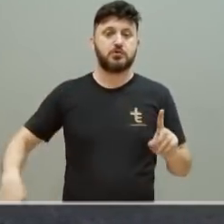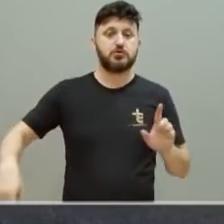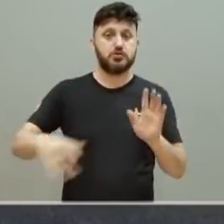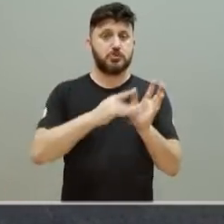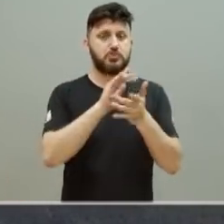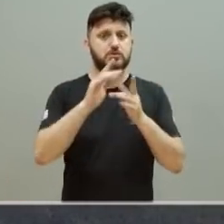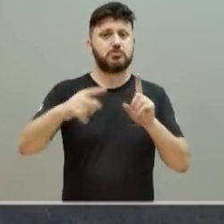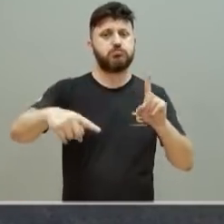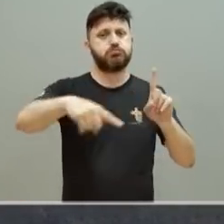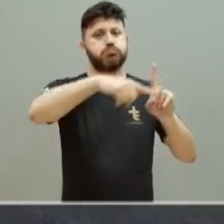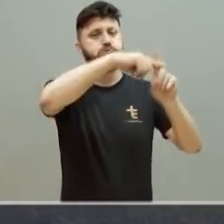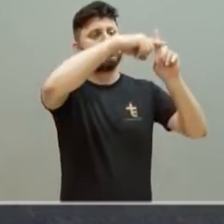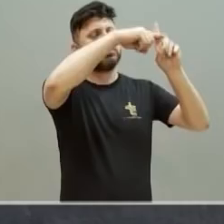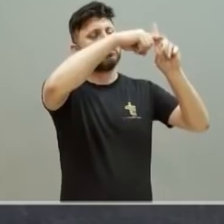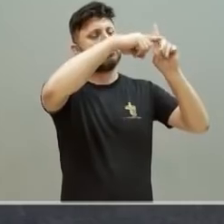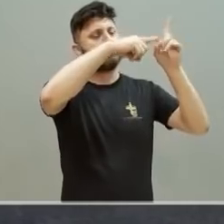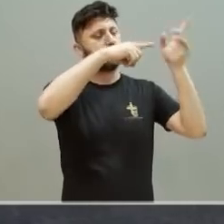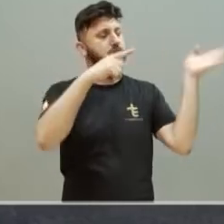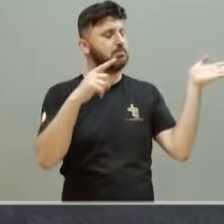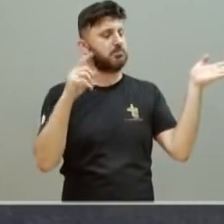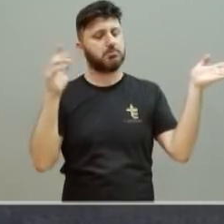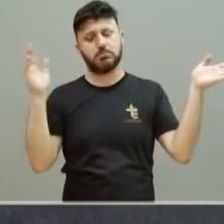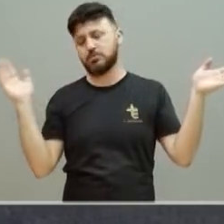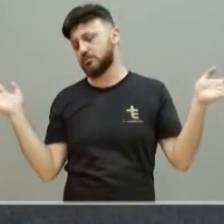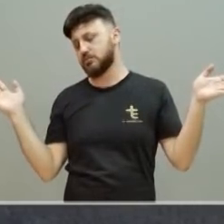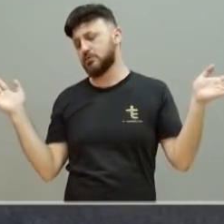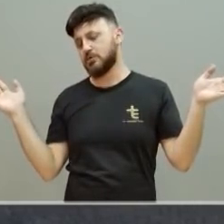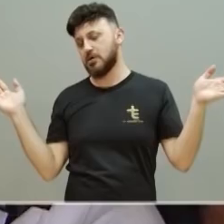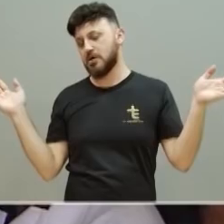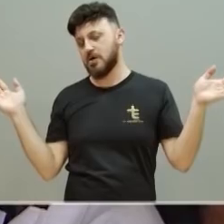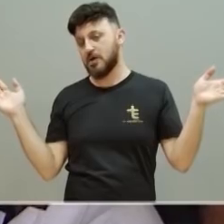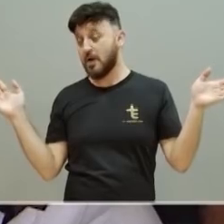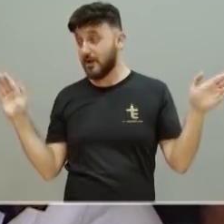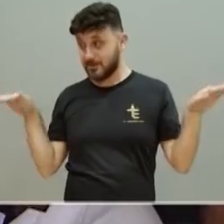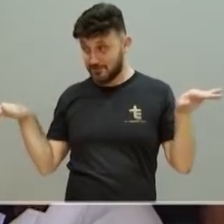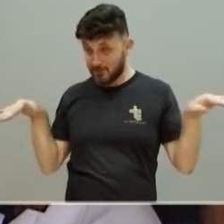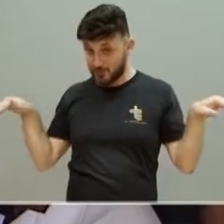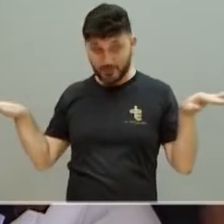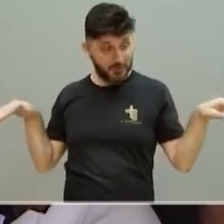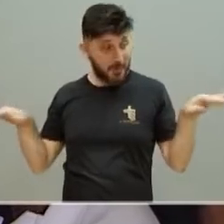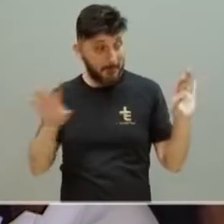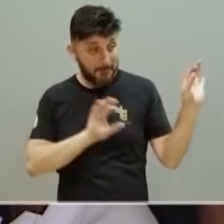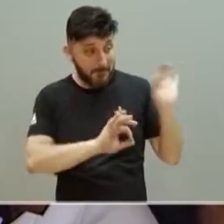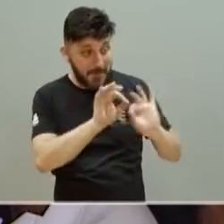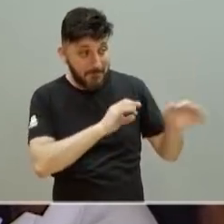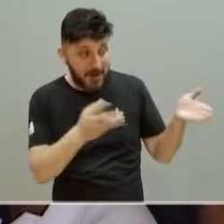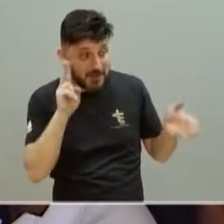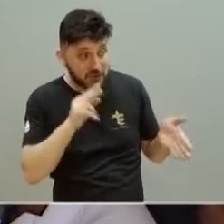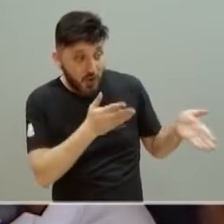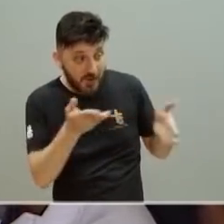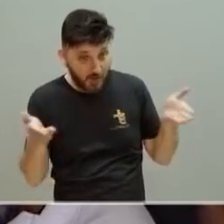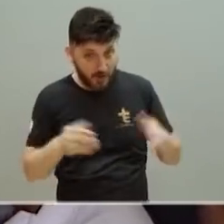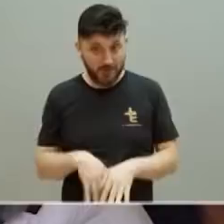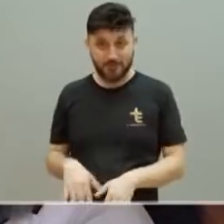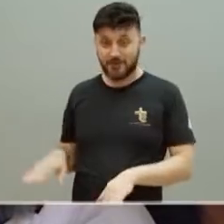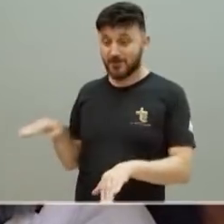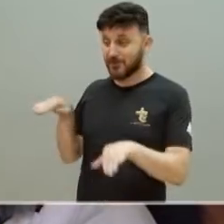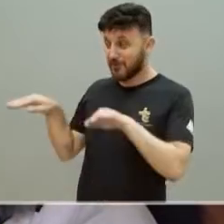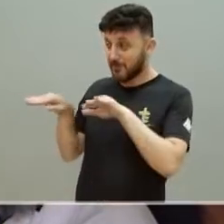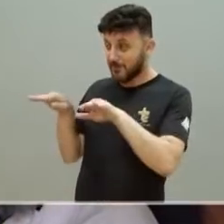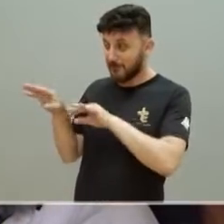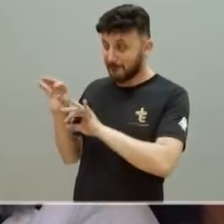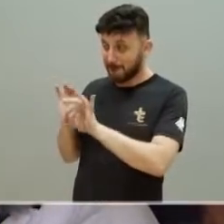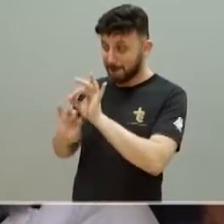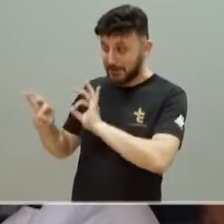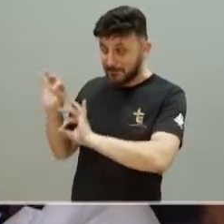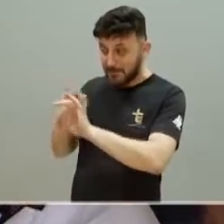cruz. Cutuca quem está do seu lado e fala: se prepara agora. Você que está aí no santuário, vira para quem está do seu lado, diga para ele: